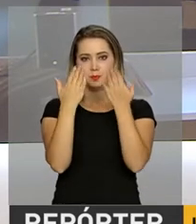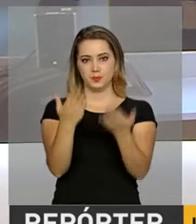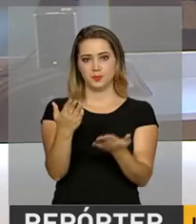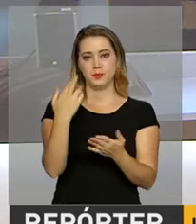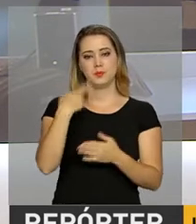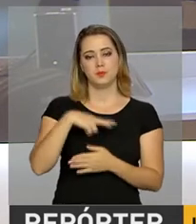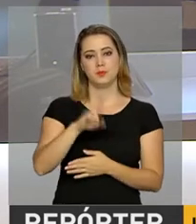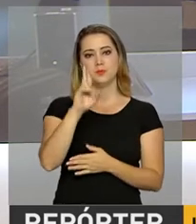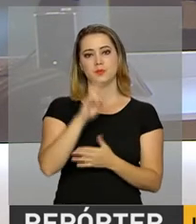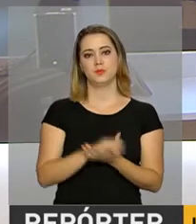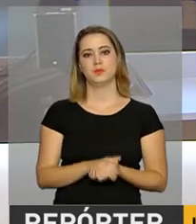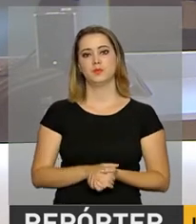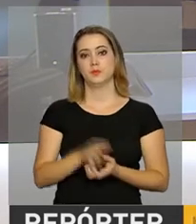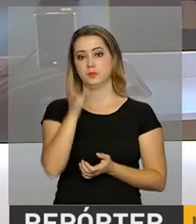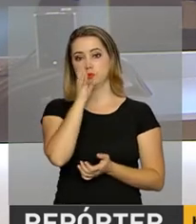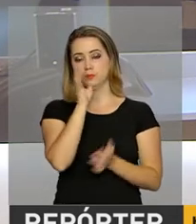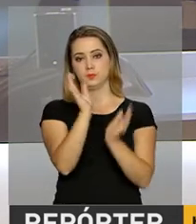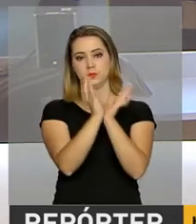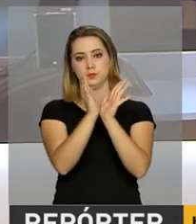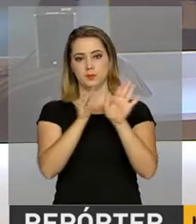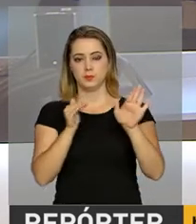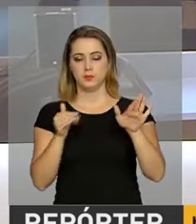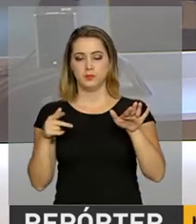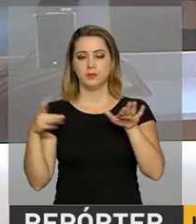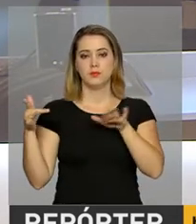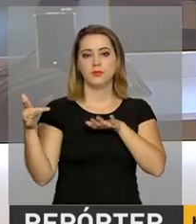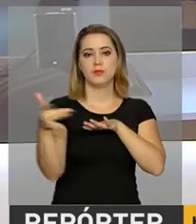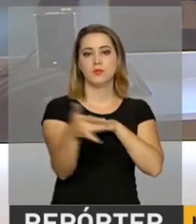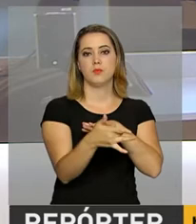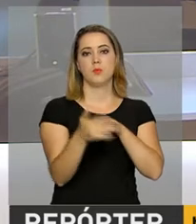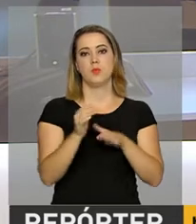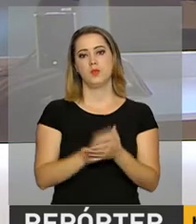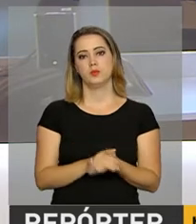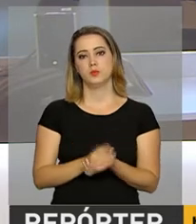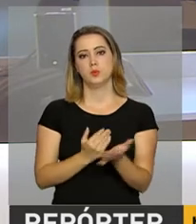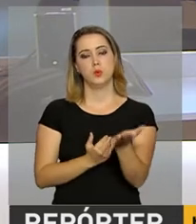do Repórter NBR. Acompanhe as novidades também pelas nossas